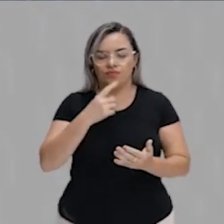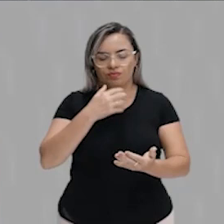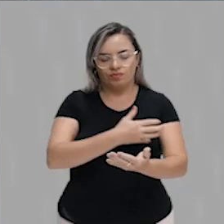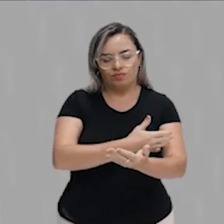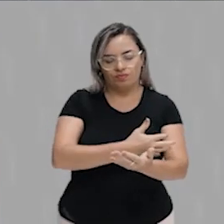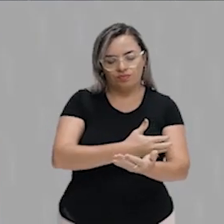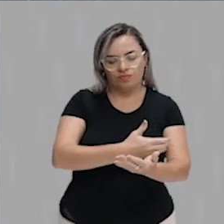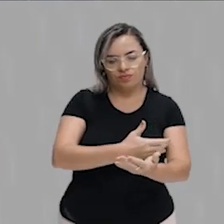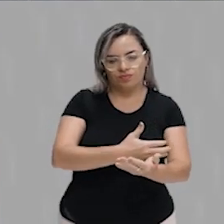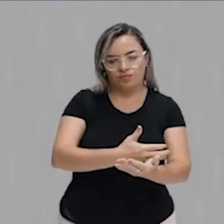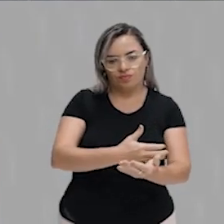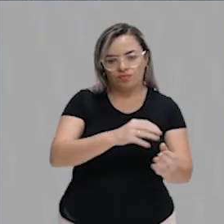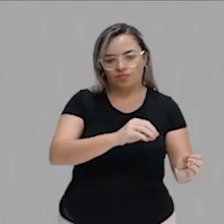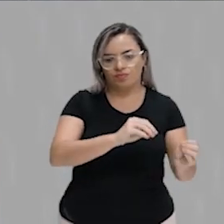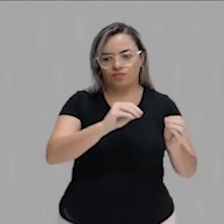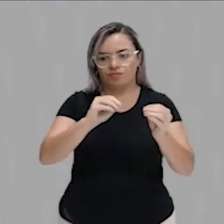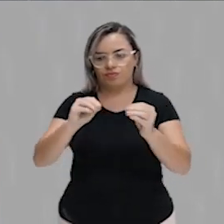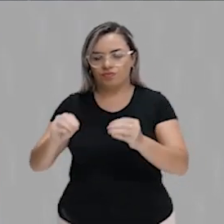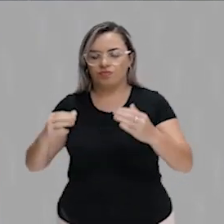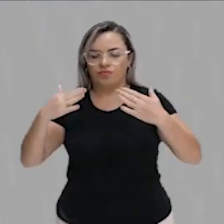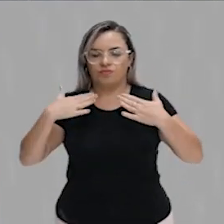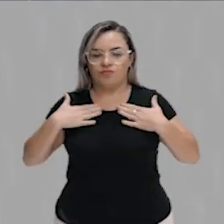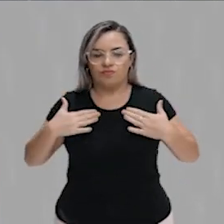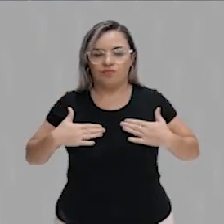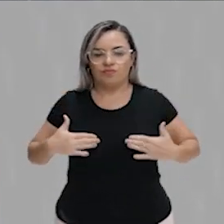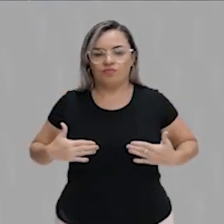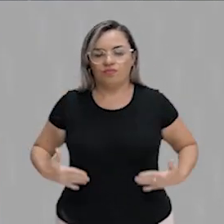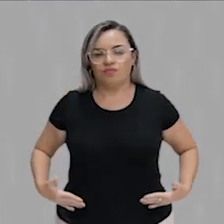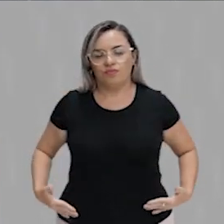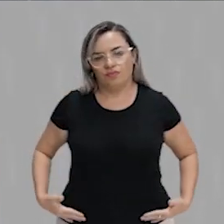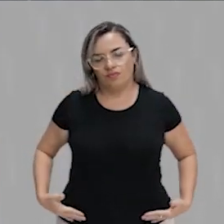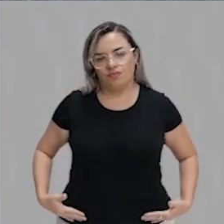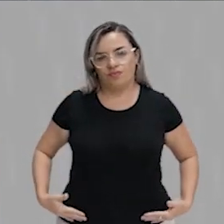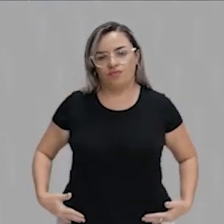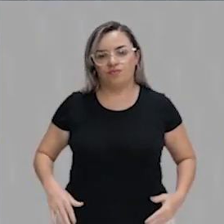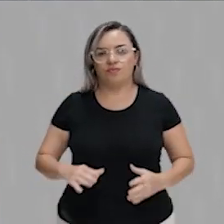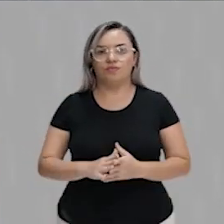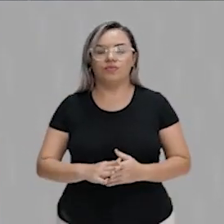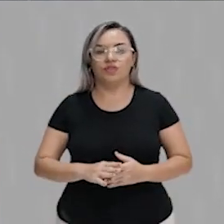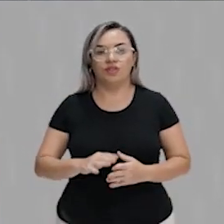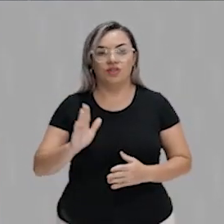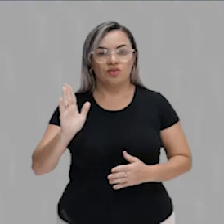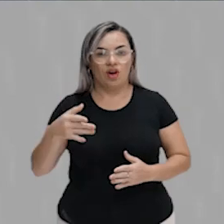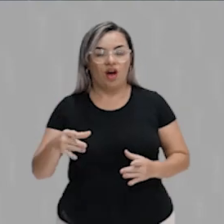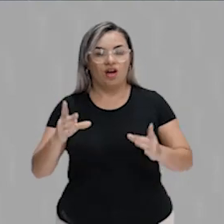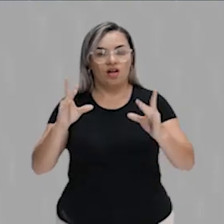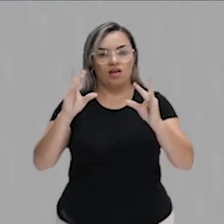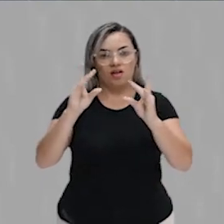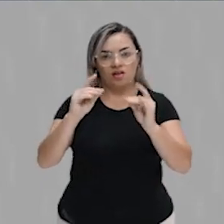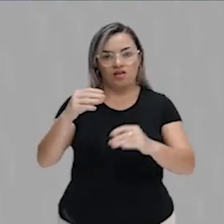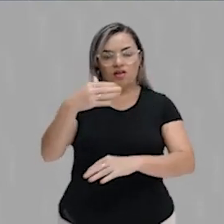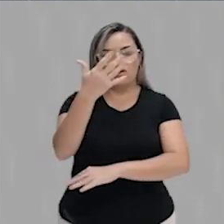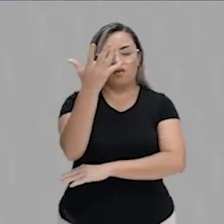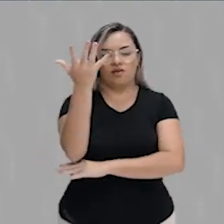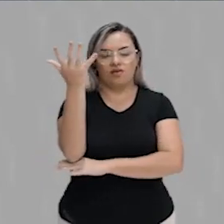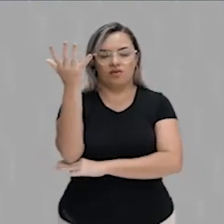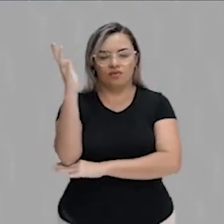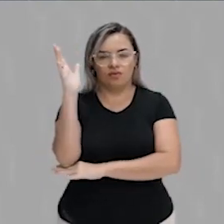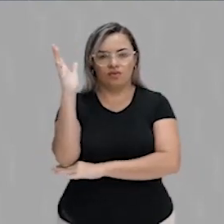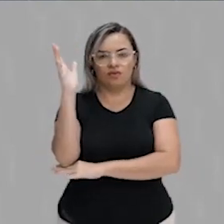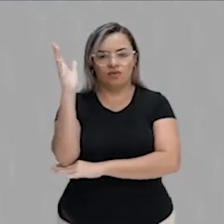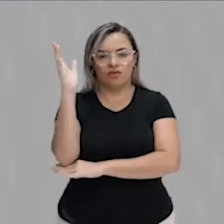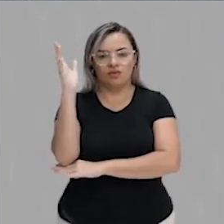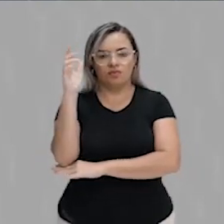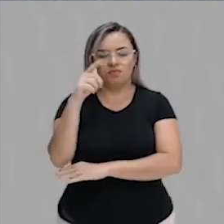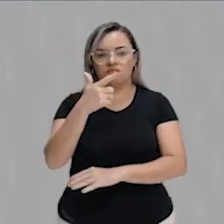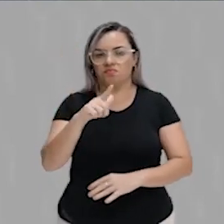atuar numa outra região. Os hormônios basicamente é isso. Então, nas plantas, elas não têm glândulas,